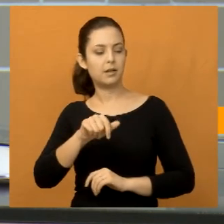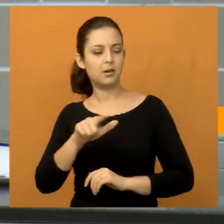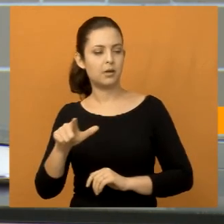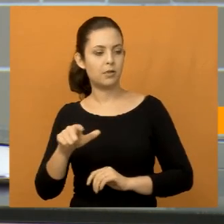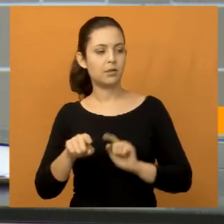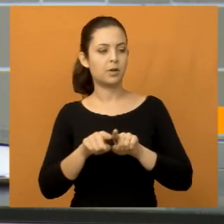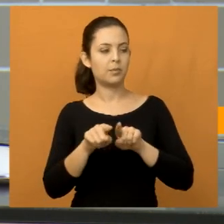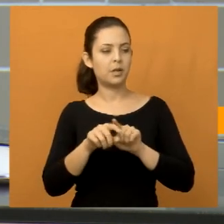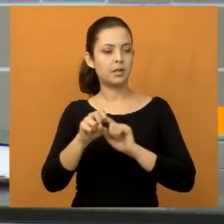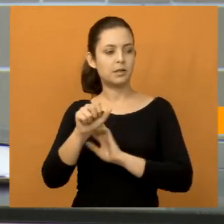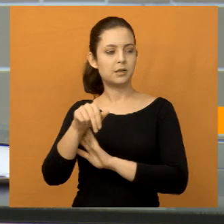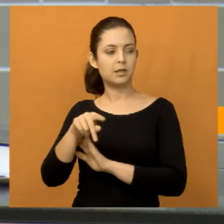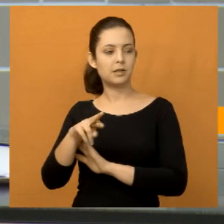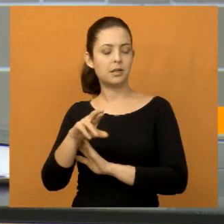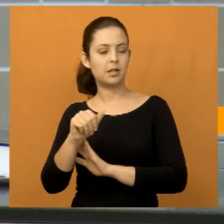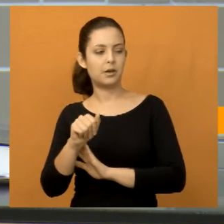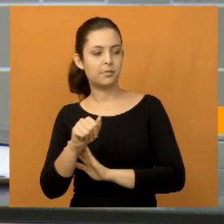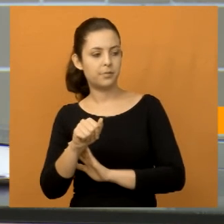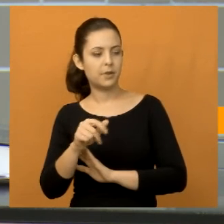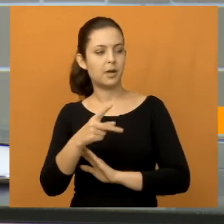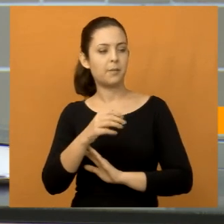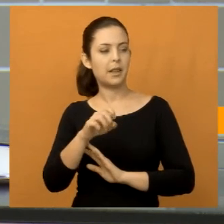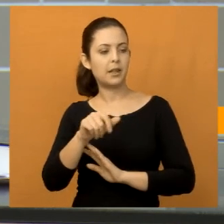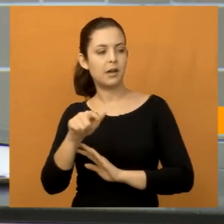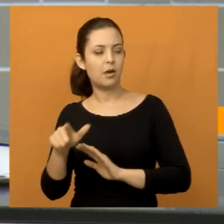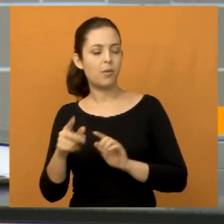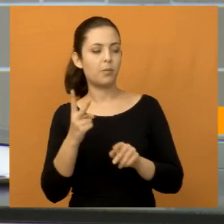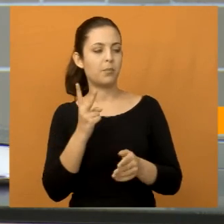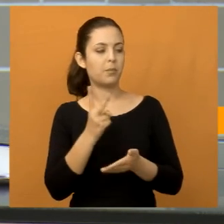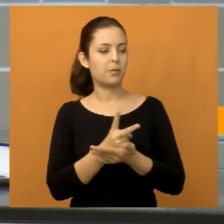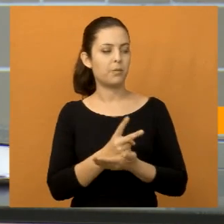artigo 319 do Código Penal.